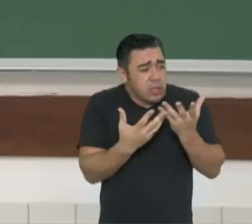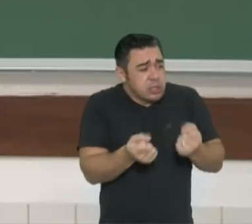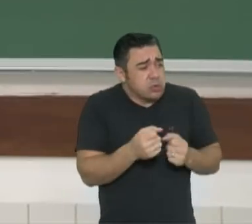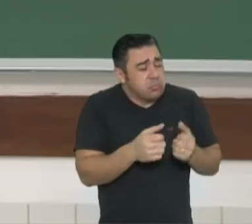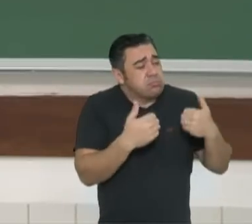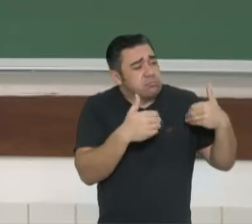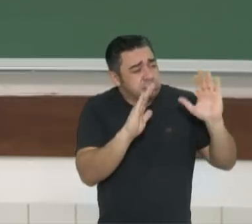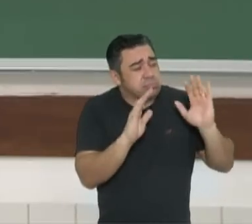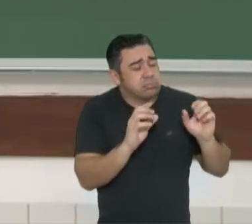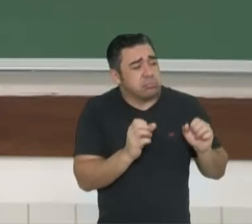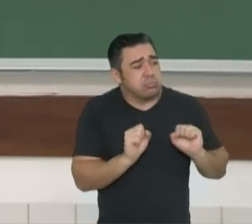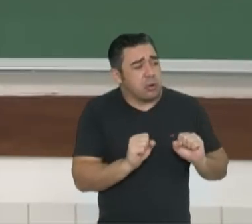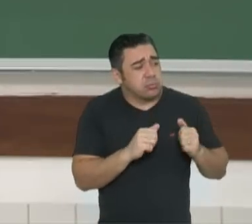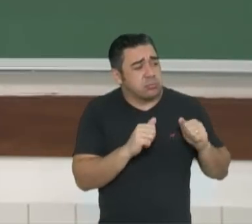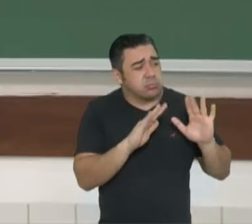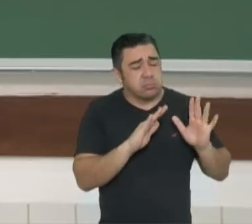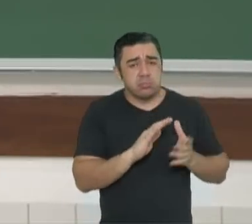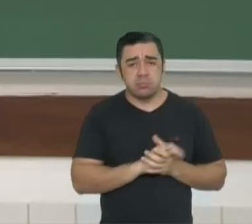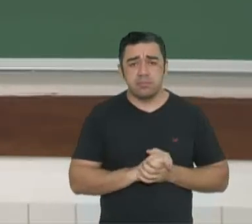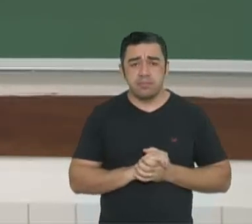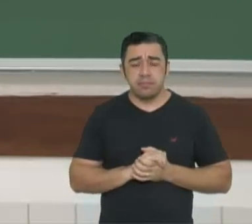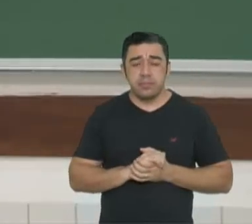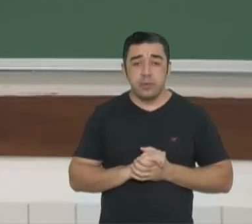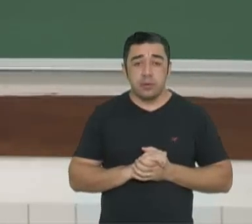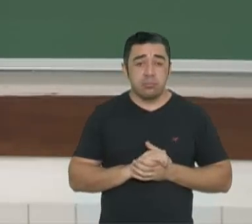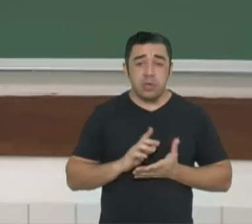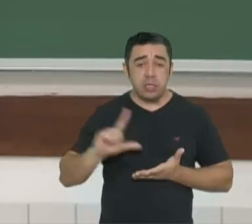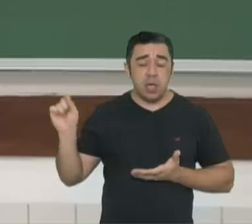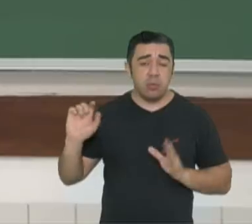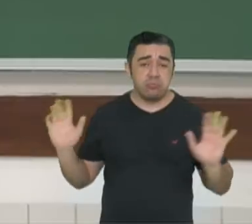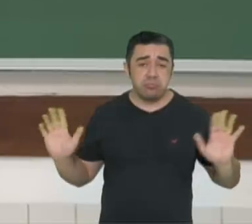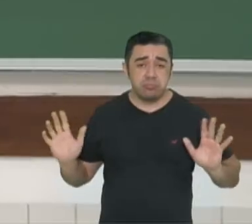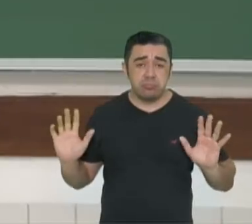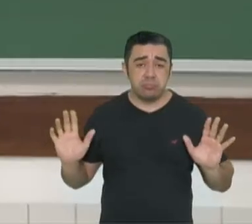aceitou tranquilamente a renúncia do Jânio Quadros e ele saiu